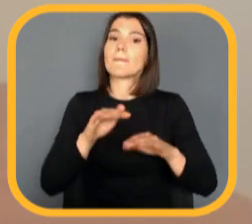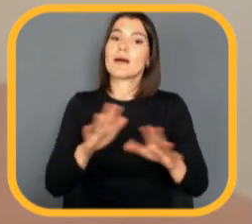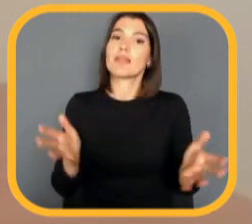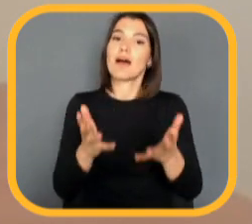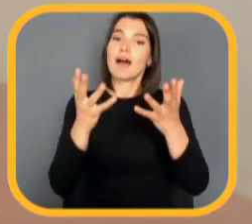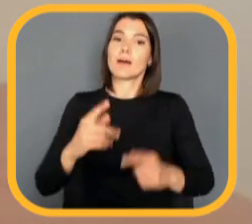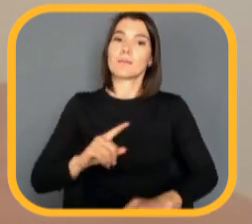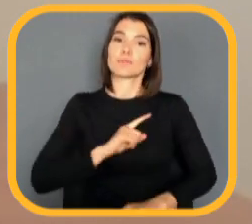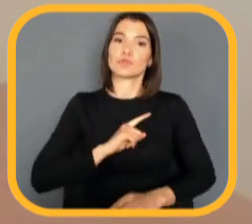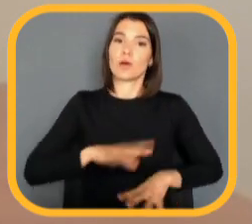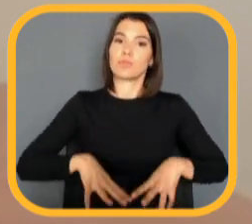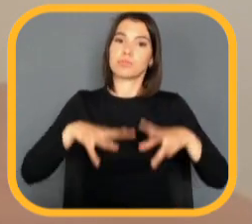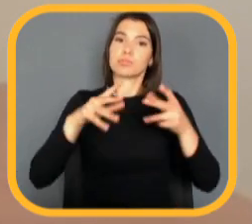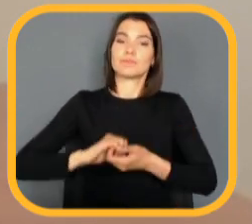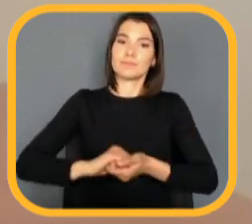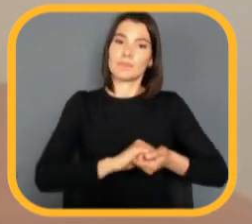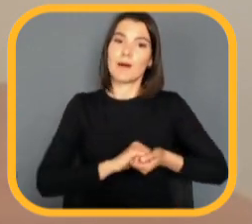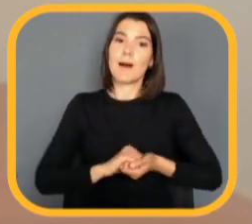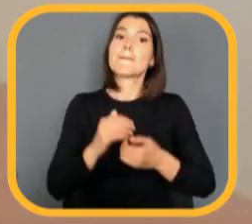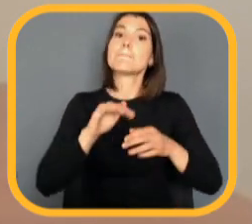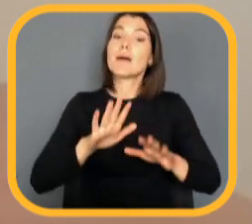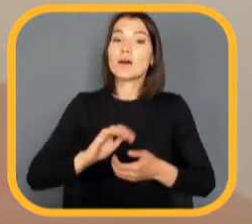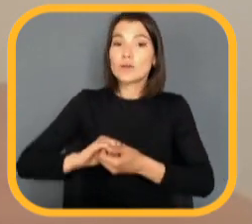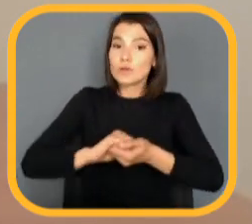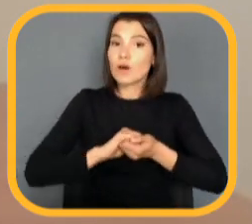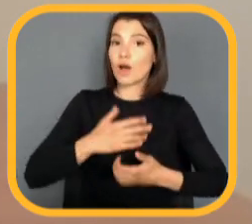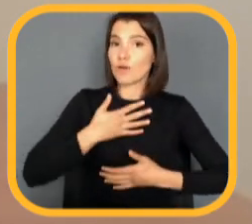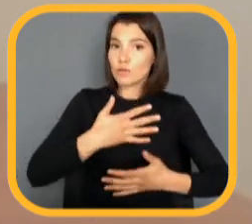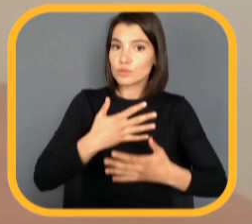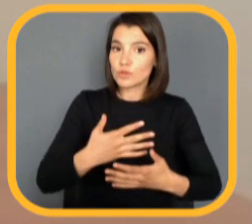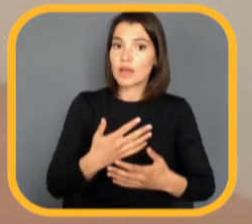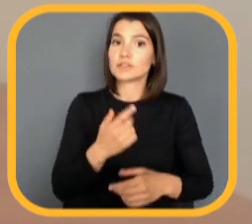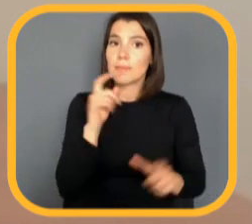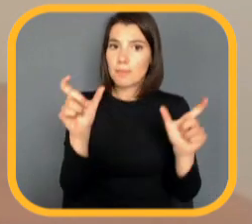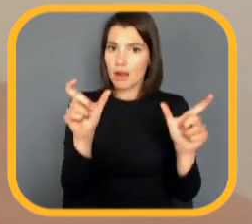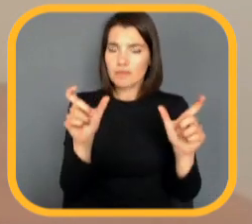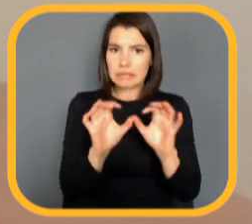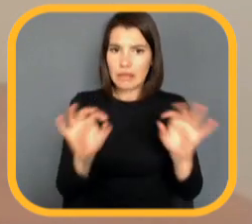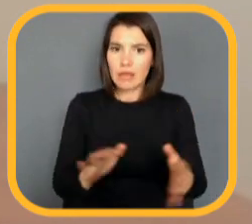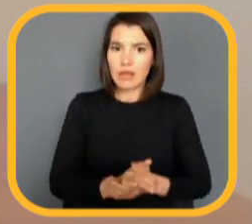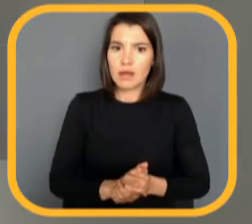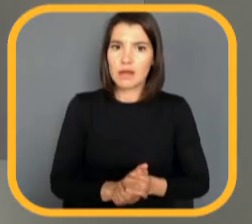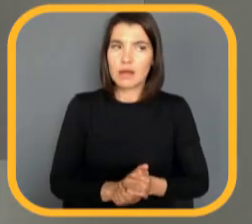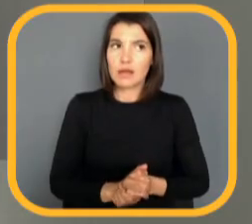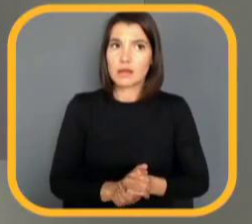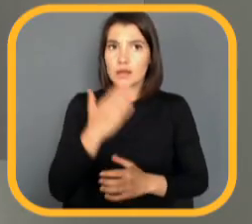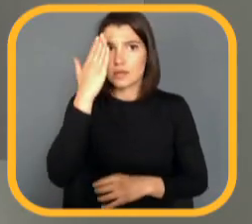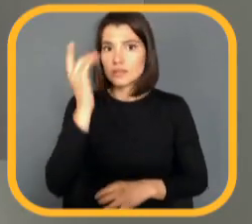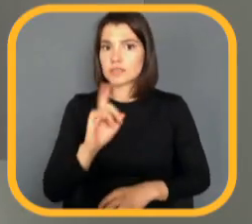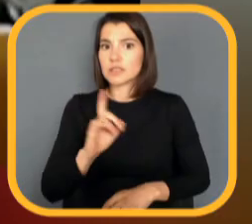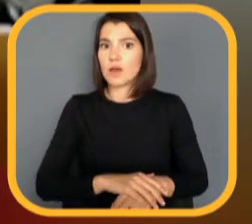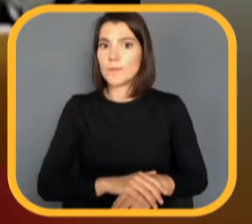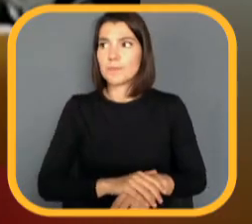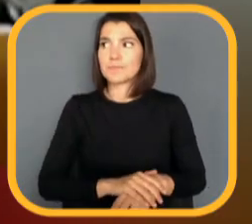outro, promove a realização pessoal e a solidariedade. Mas solidariedade e voluntariado são conceitos sinónimos? Acho que